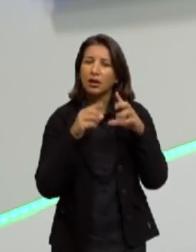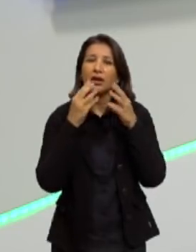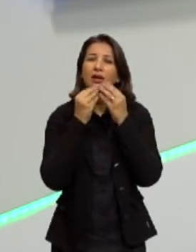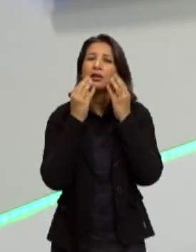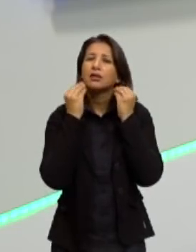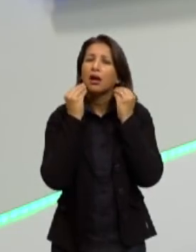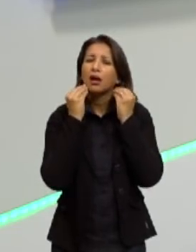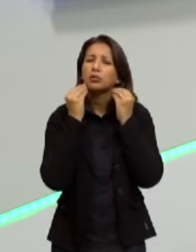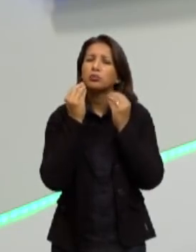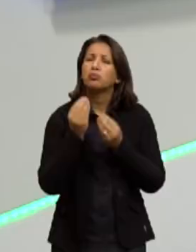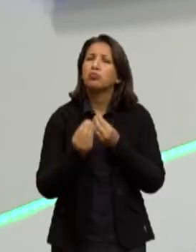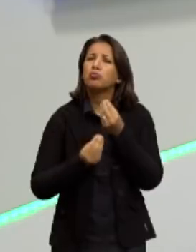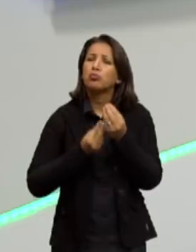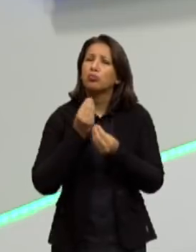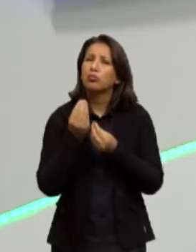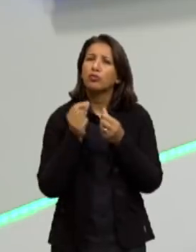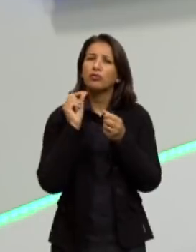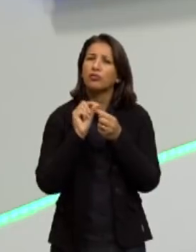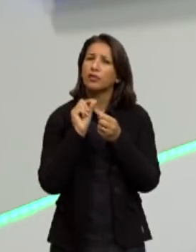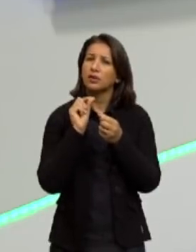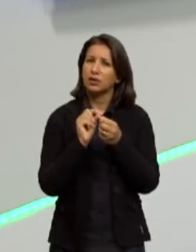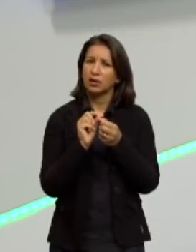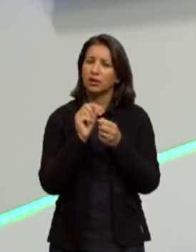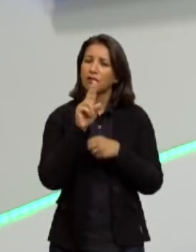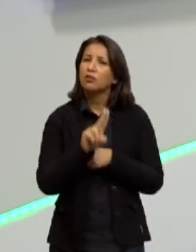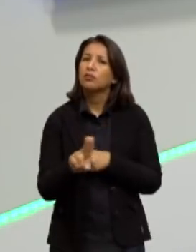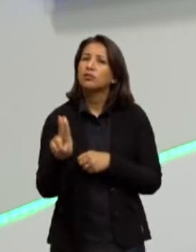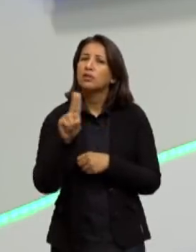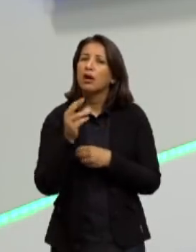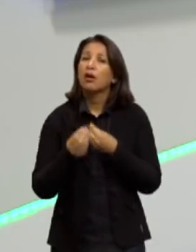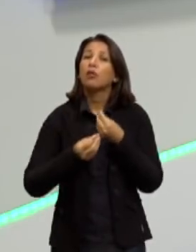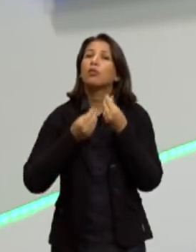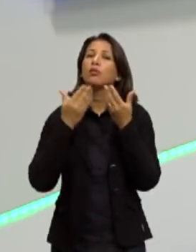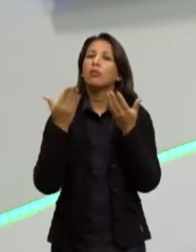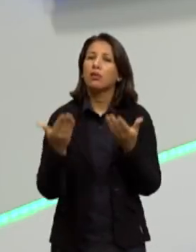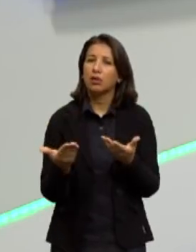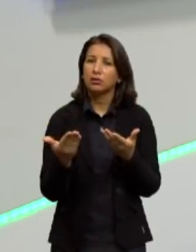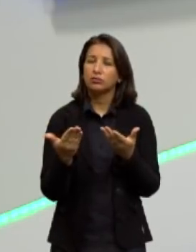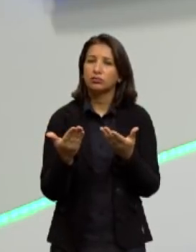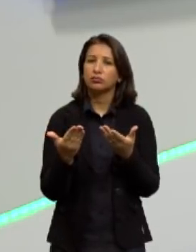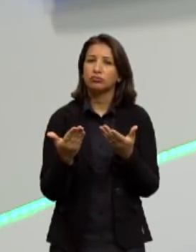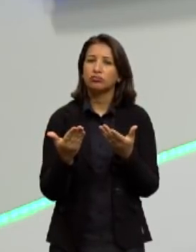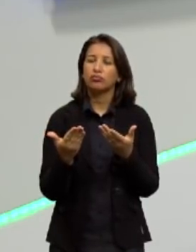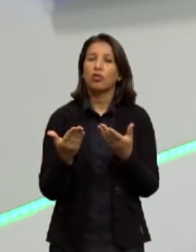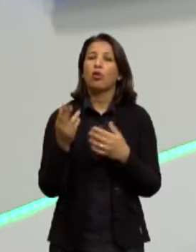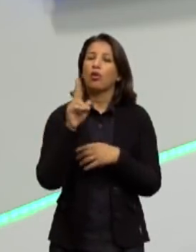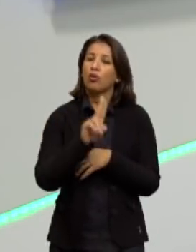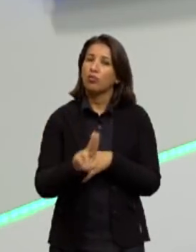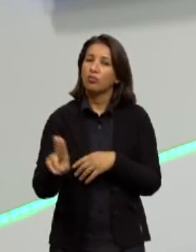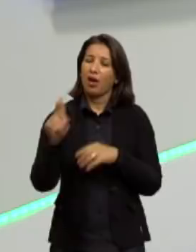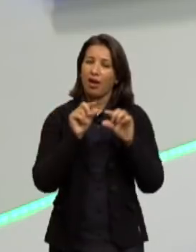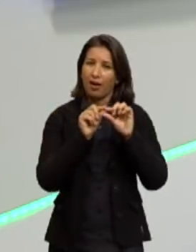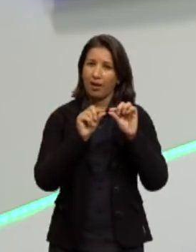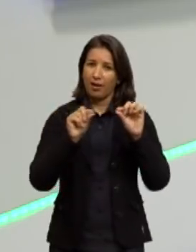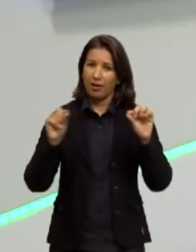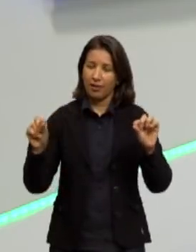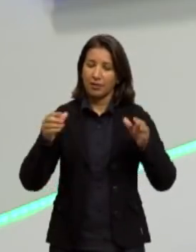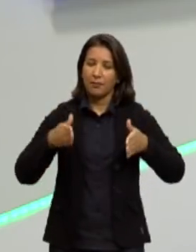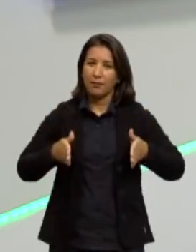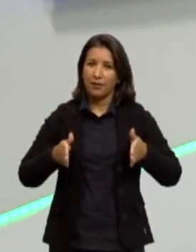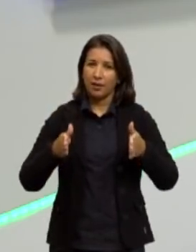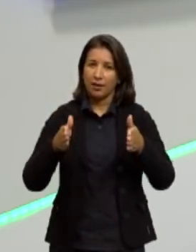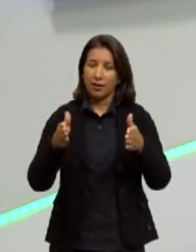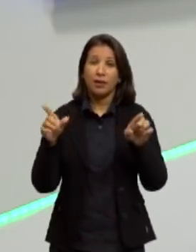teorema de tales nós vamos aplicar o teorema de tales se nós estivermos falando de retas paralelas e